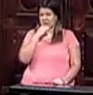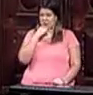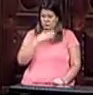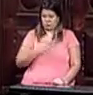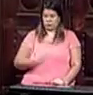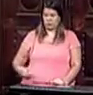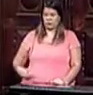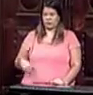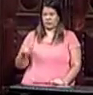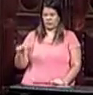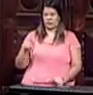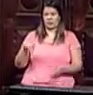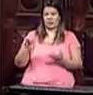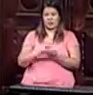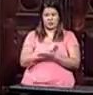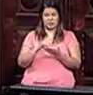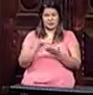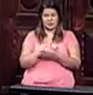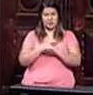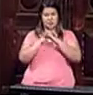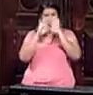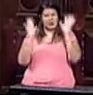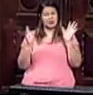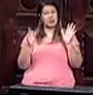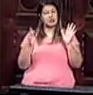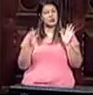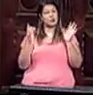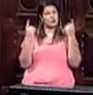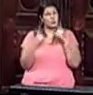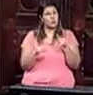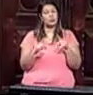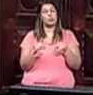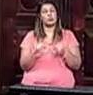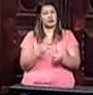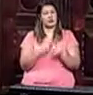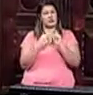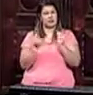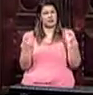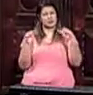de enfrentamento à crise, mas também olhando para o futuro.